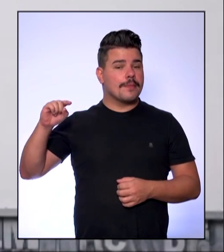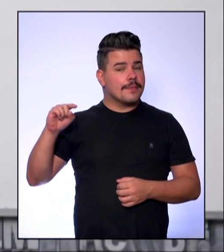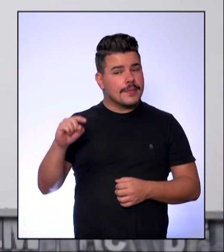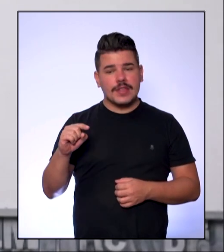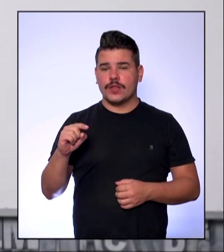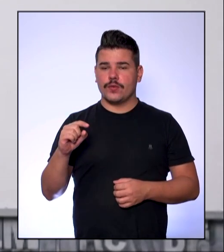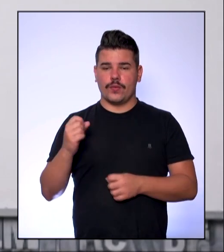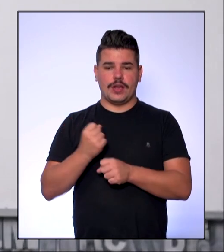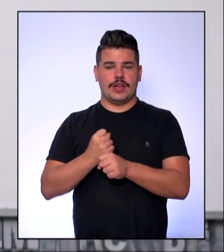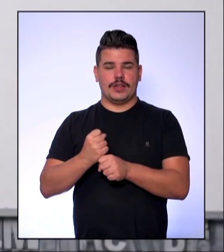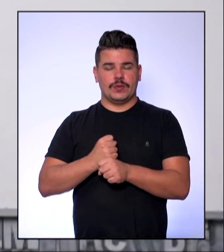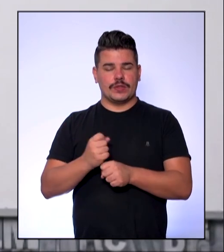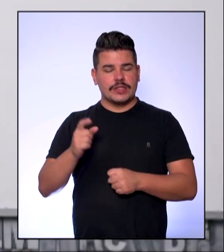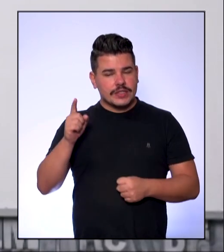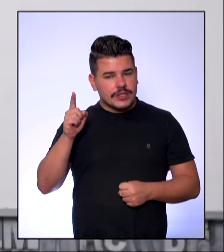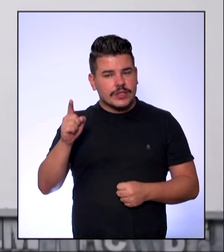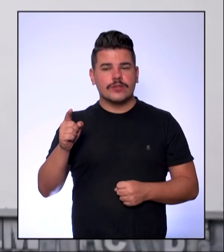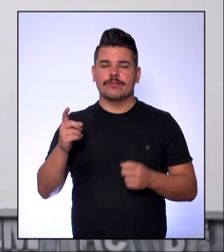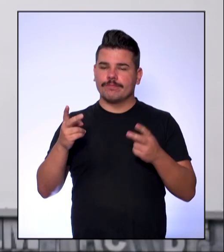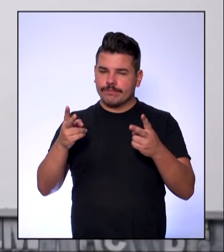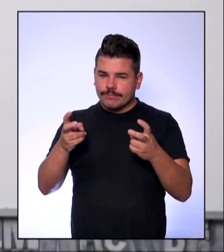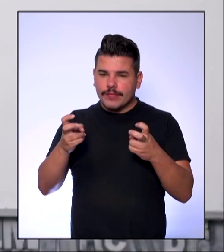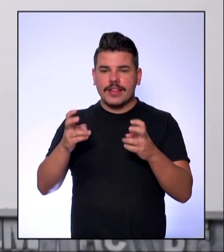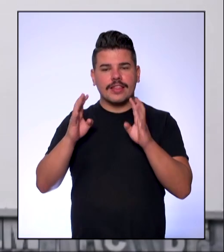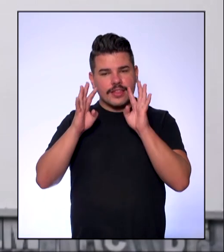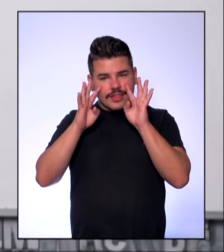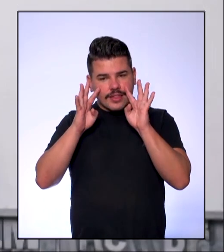uma perspectiva interessante. Por quê?